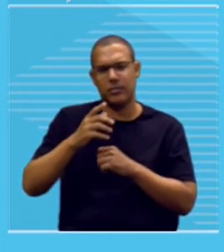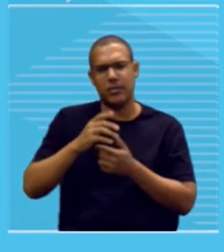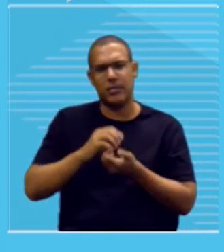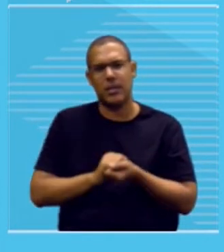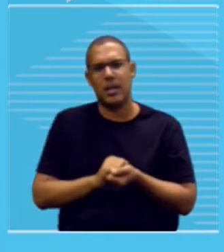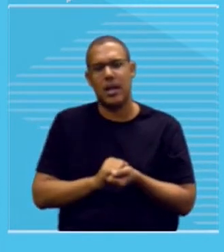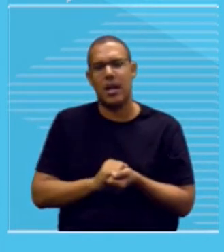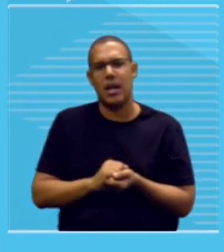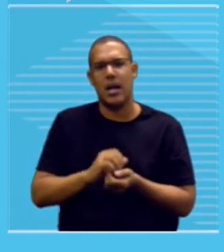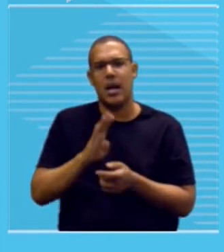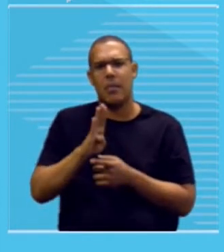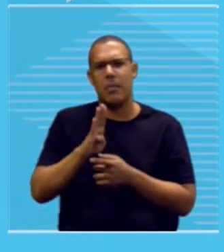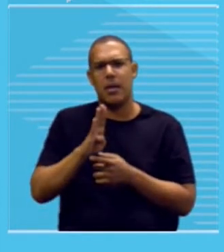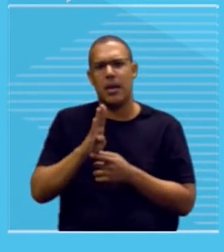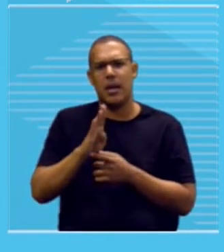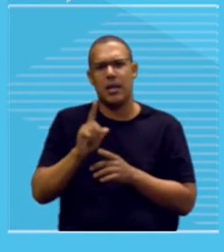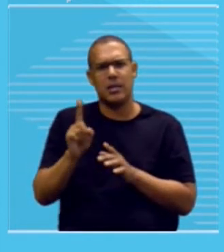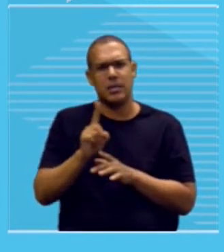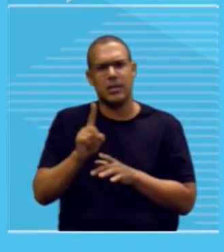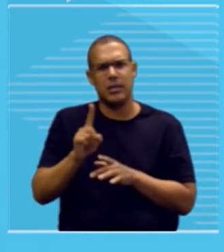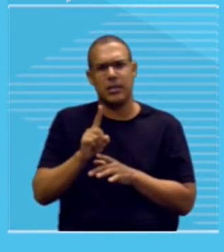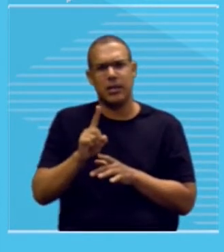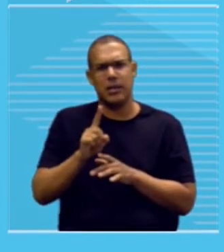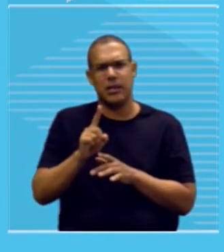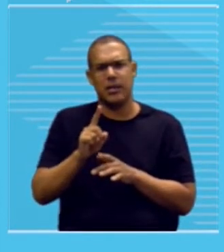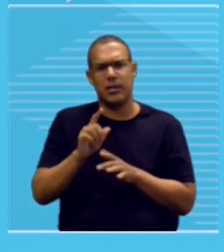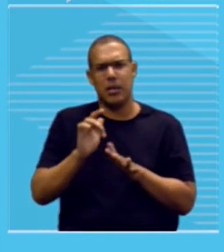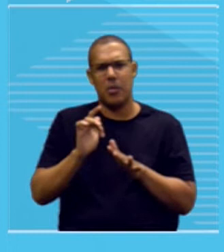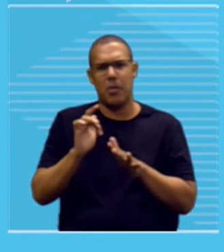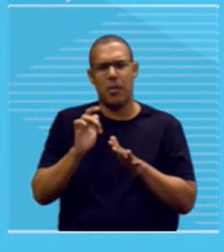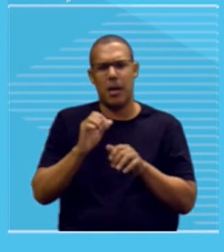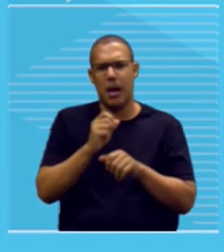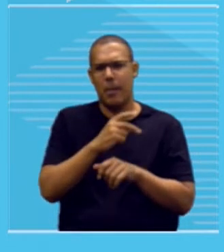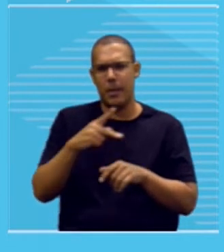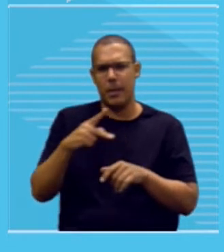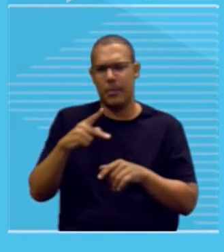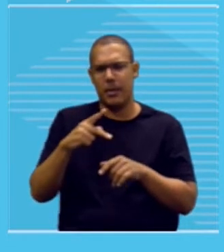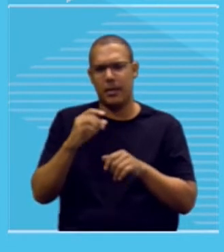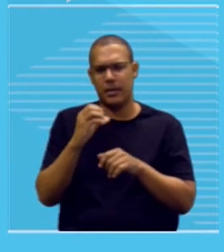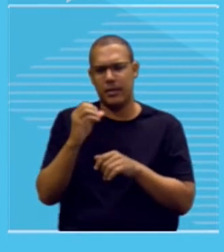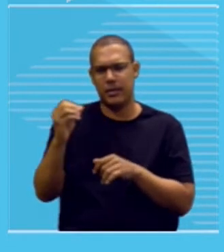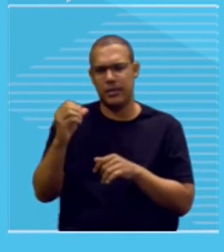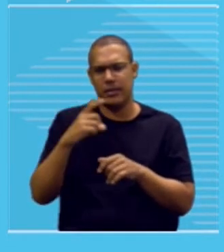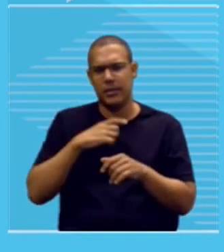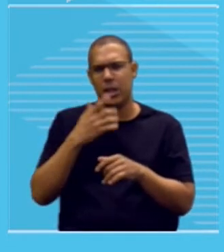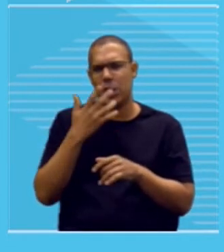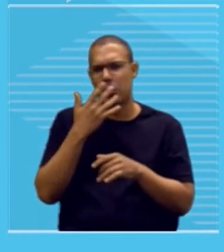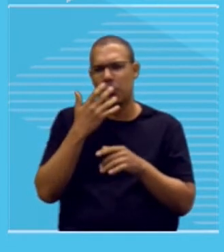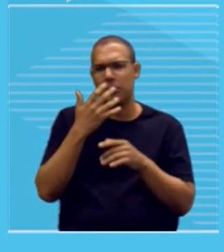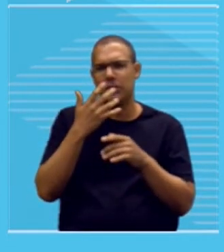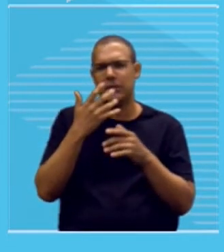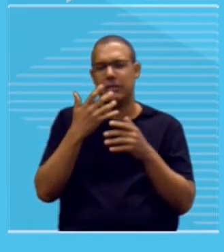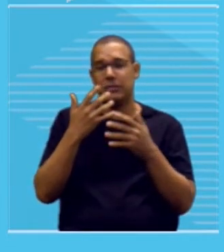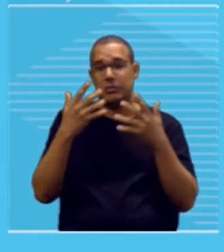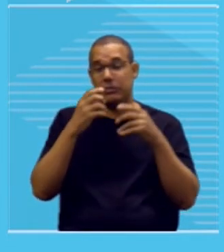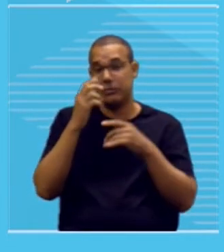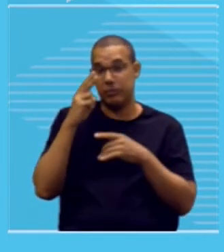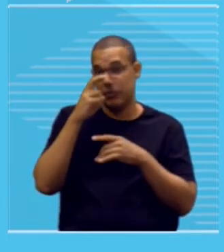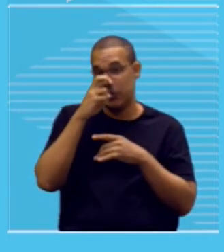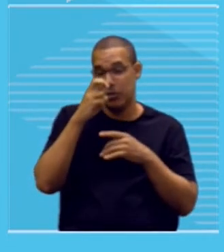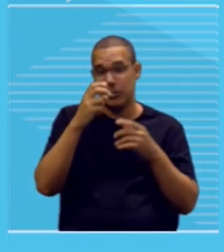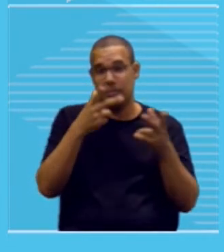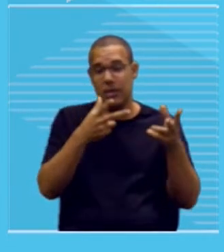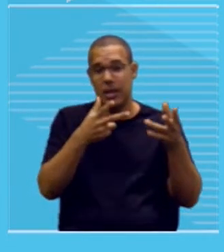diz que não que o texto é um aplicativo de viagens e traz cores extravagantes para